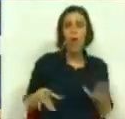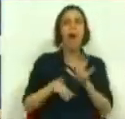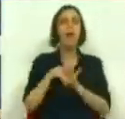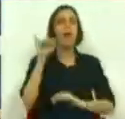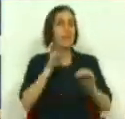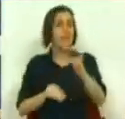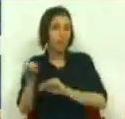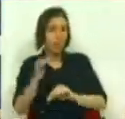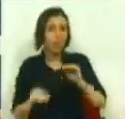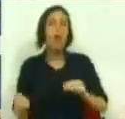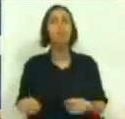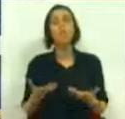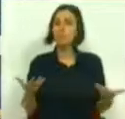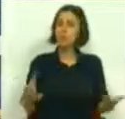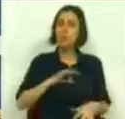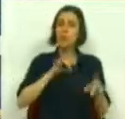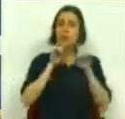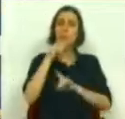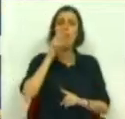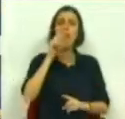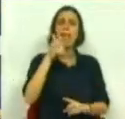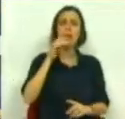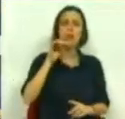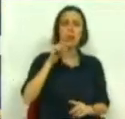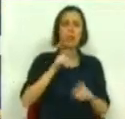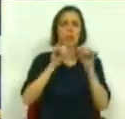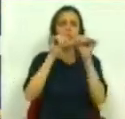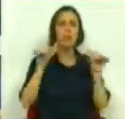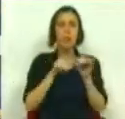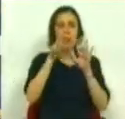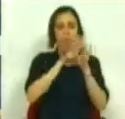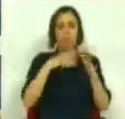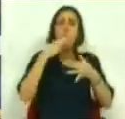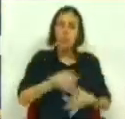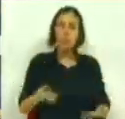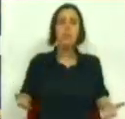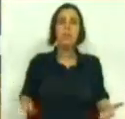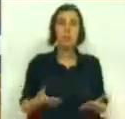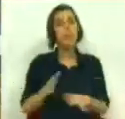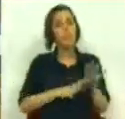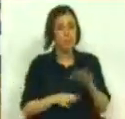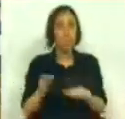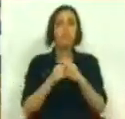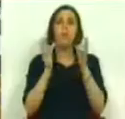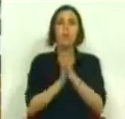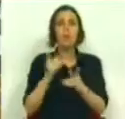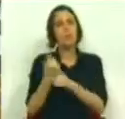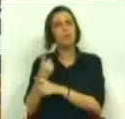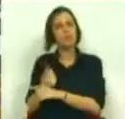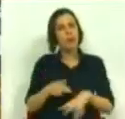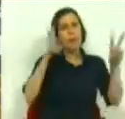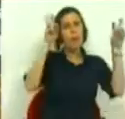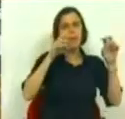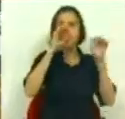leis eleitorais, até, Sr. Deputado António José Seguro, no sistema de regulação, com certeza. E faloemos em todas as demais